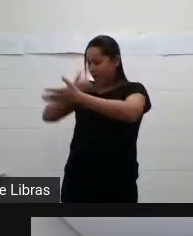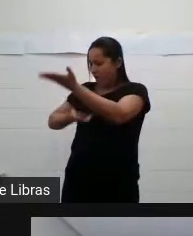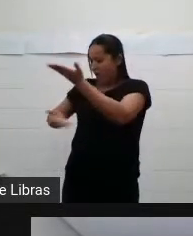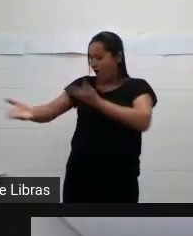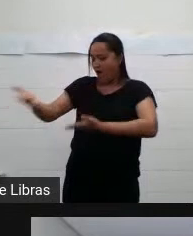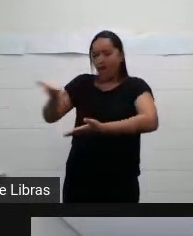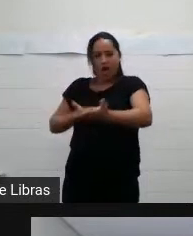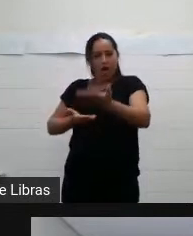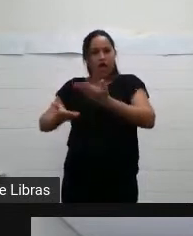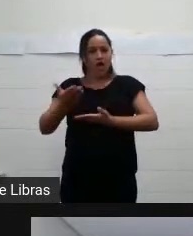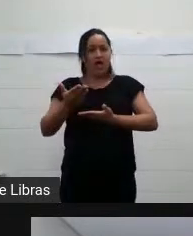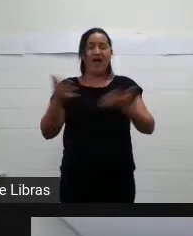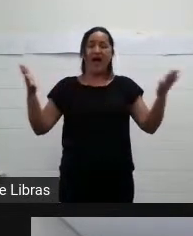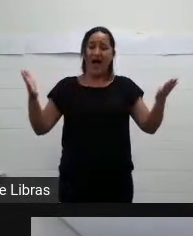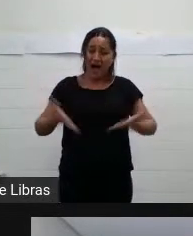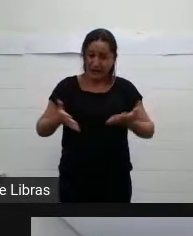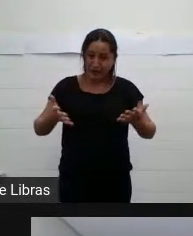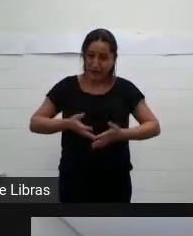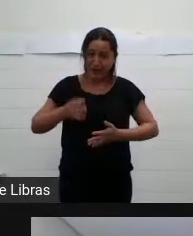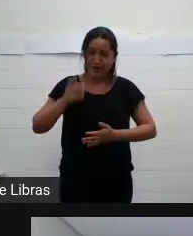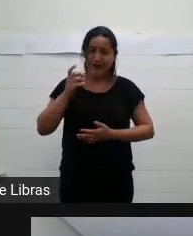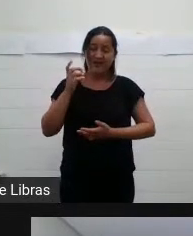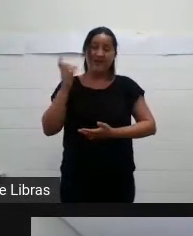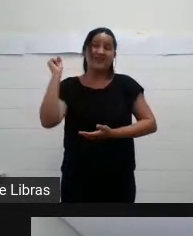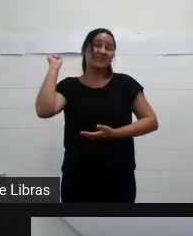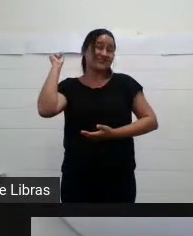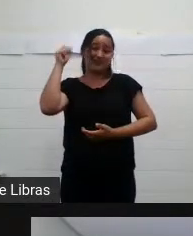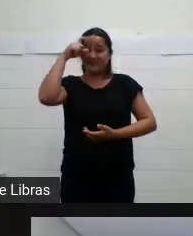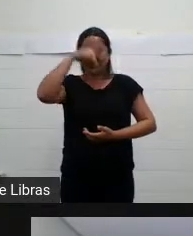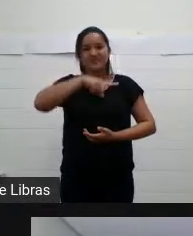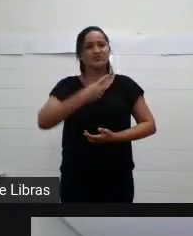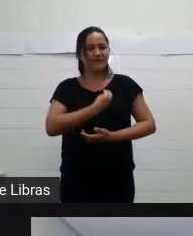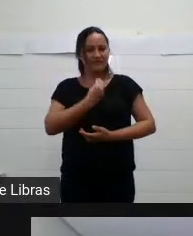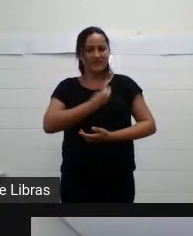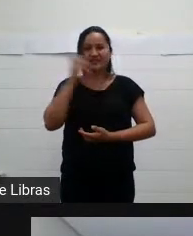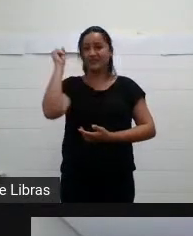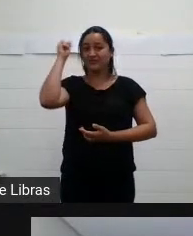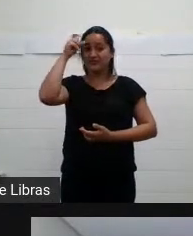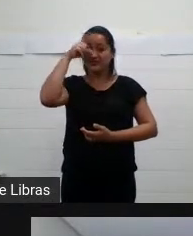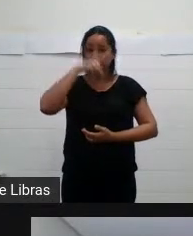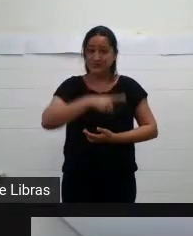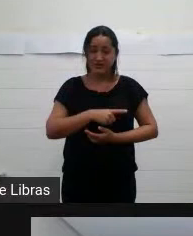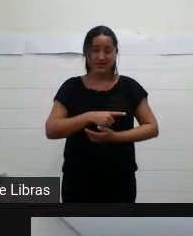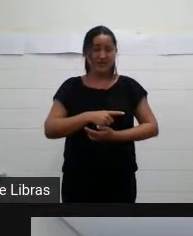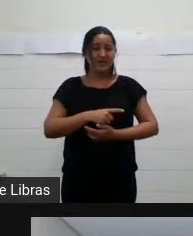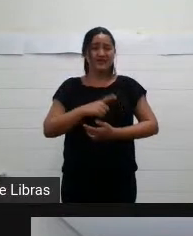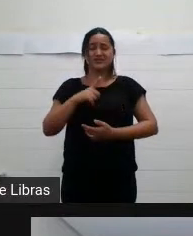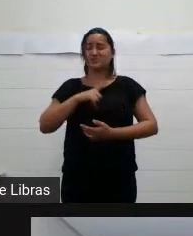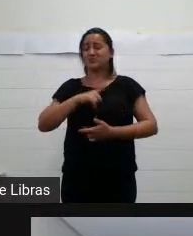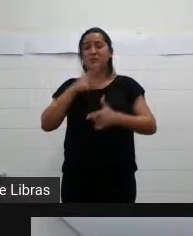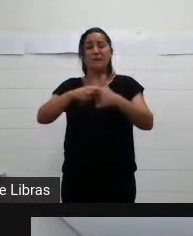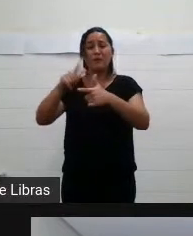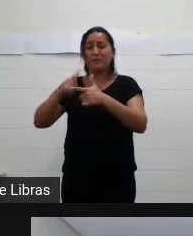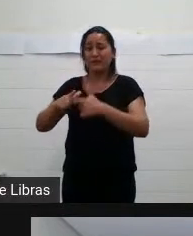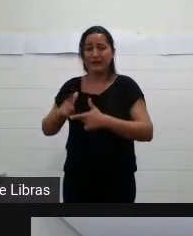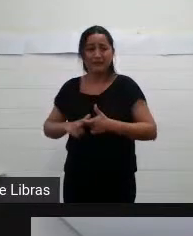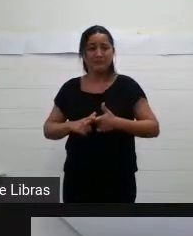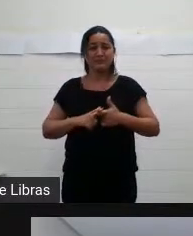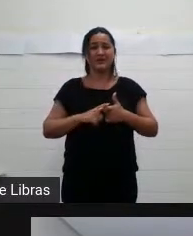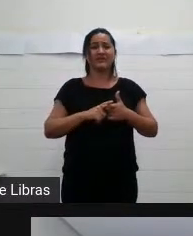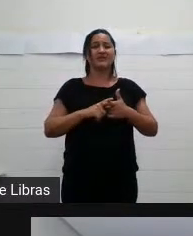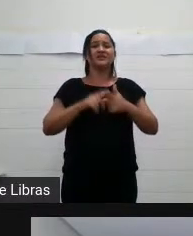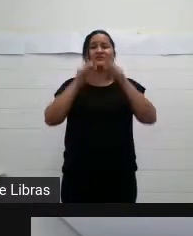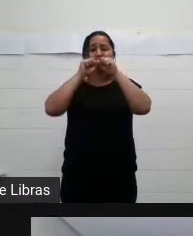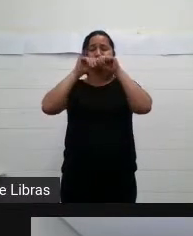É um momento difícil, nós estamos vivendo um momento bastante difícil. Estamos no meio de uma crise sanitária, né? No meio de uma